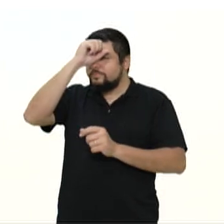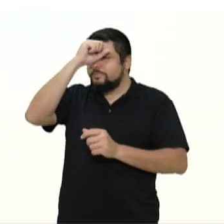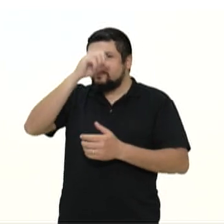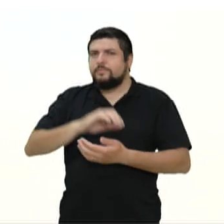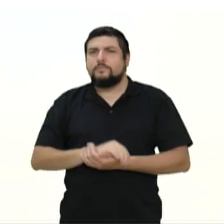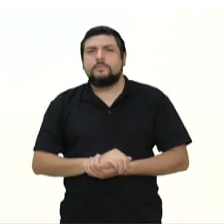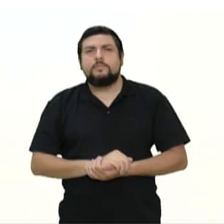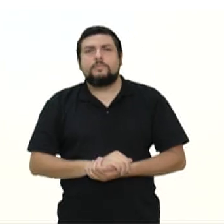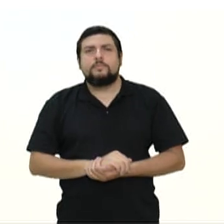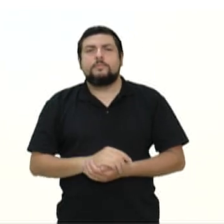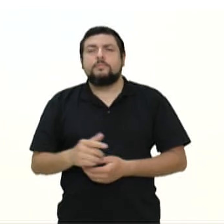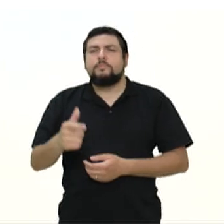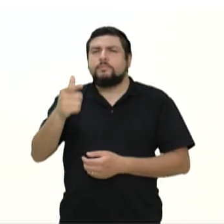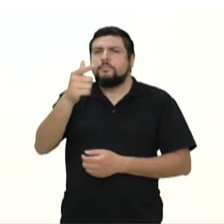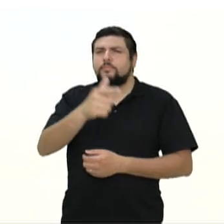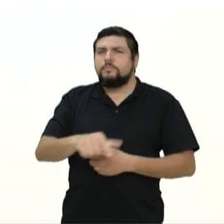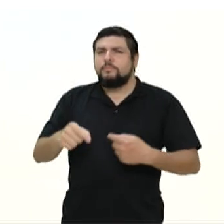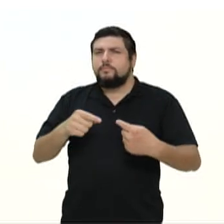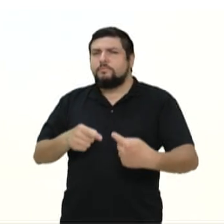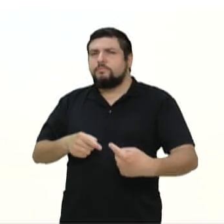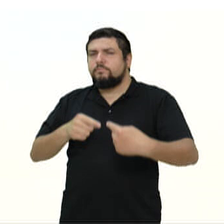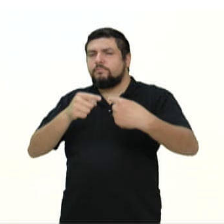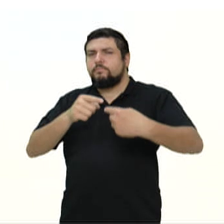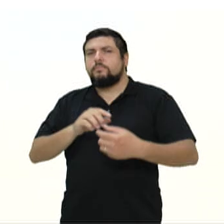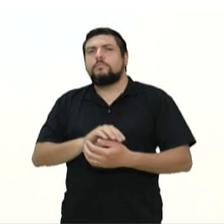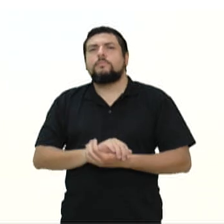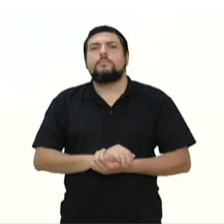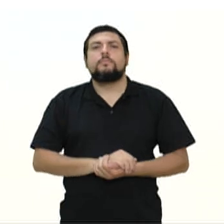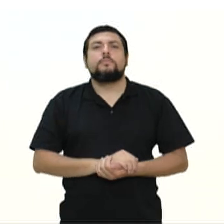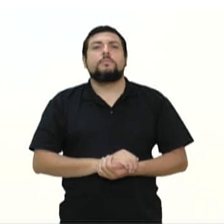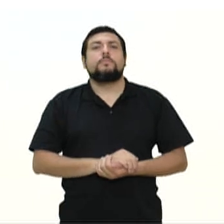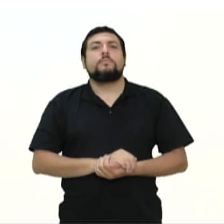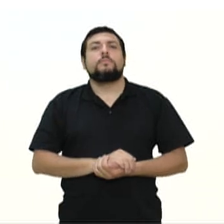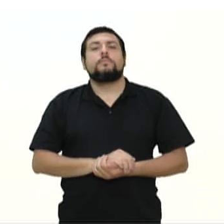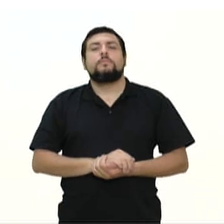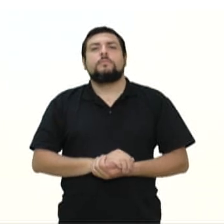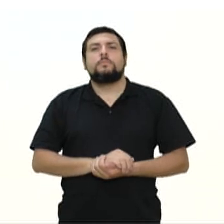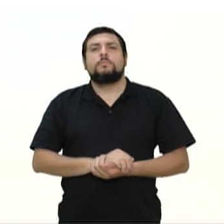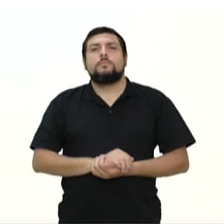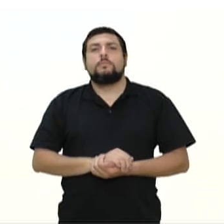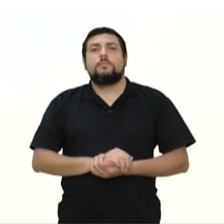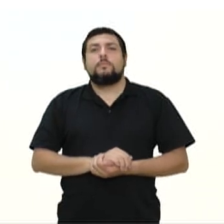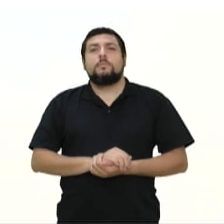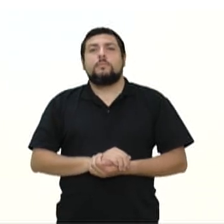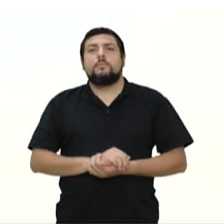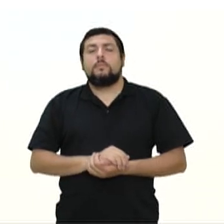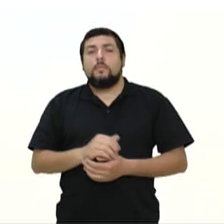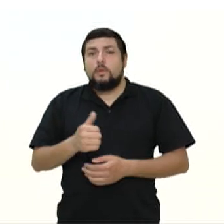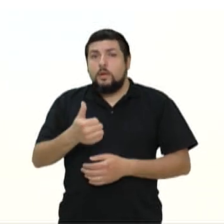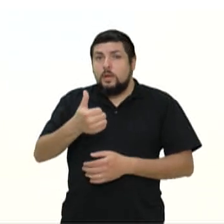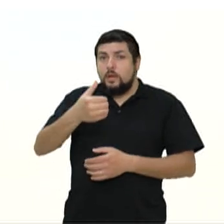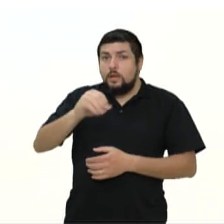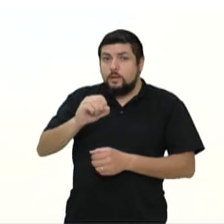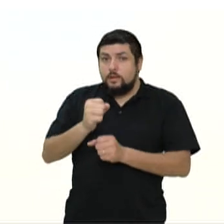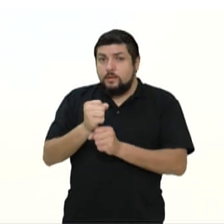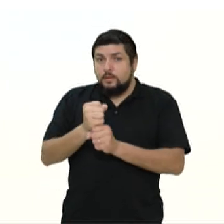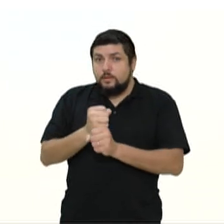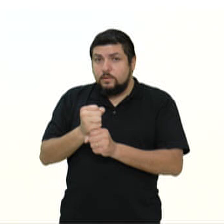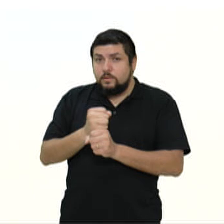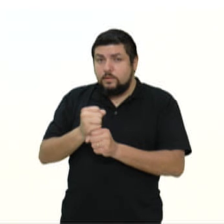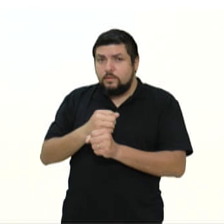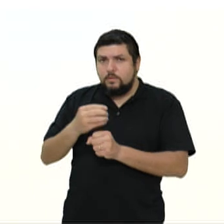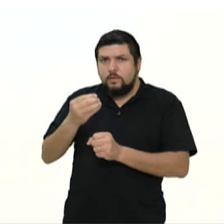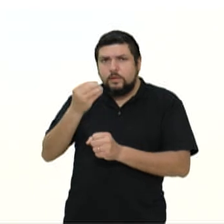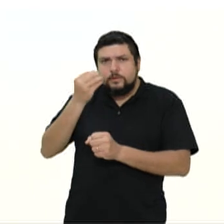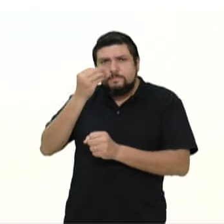para mais um quiz. No trecho, após mais de 10 anos de contenda e planejamento,